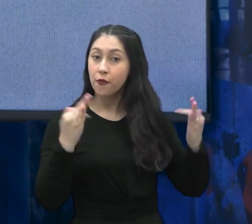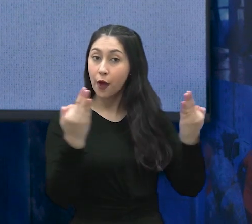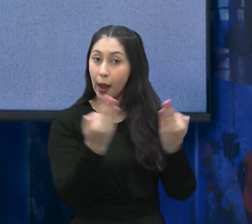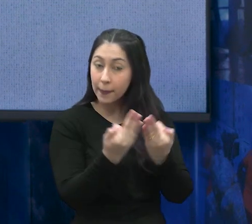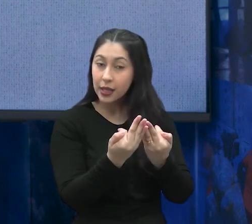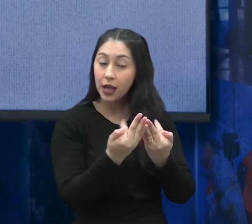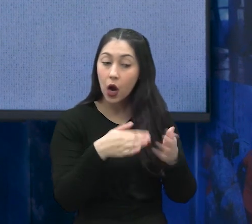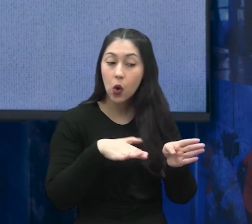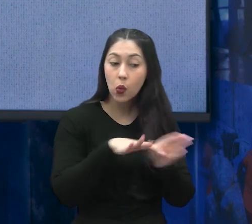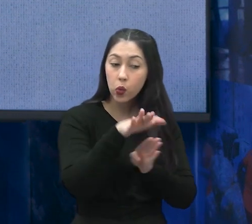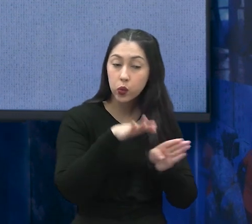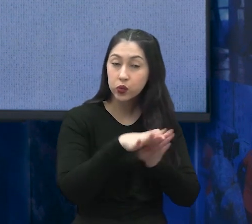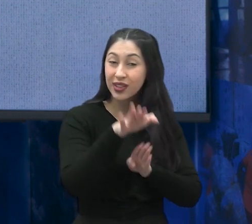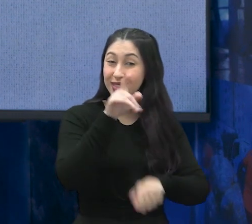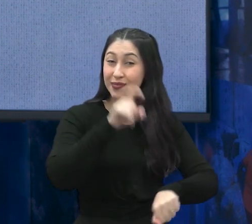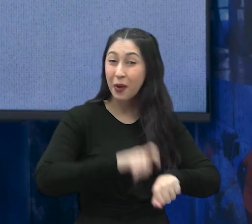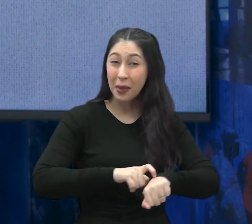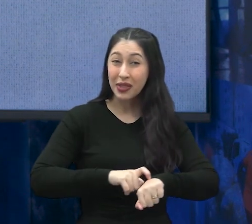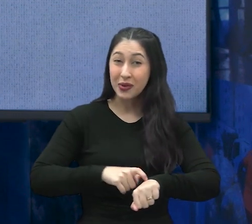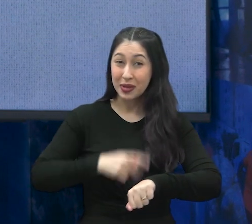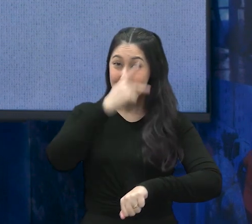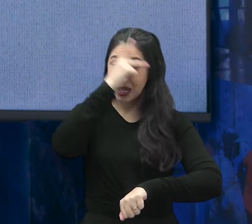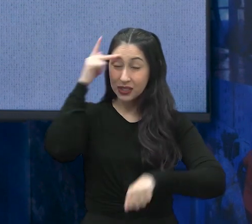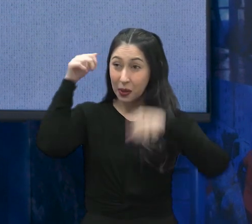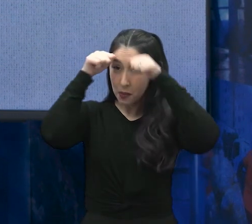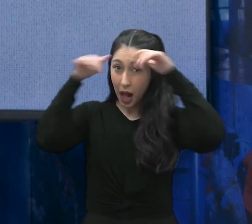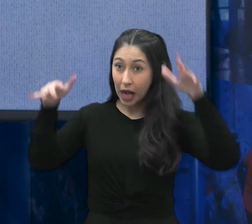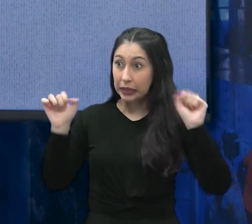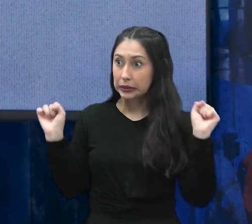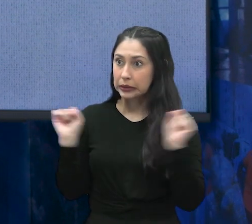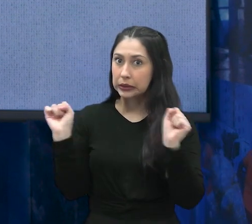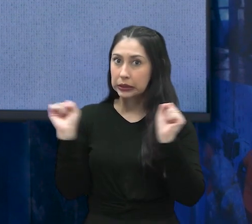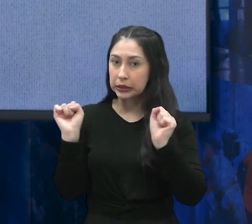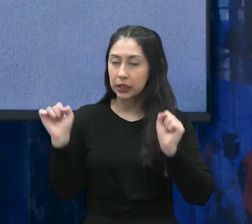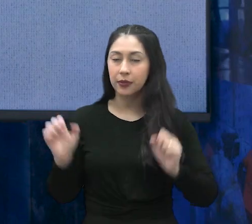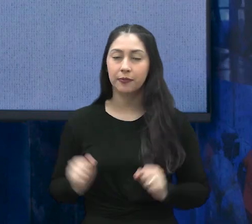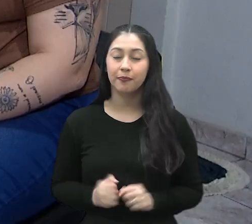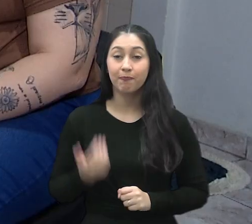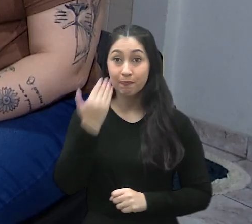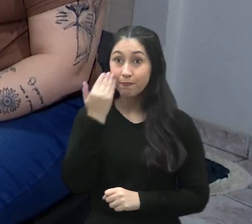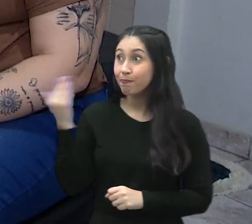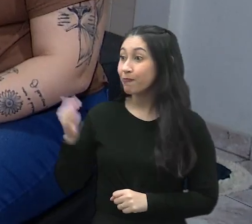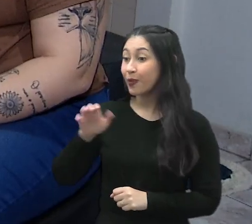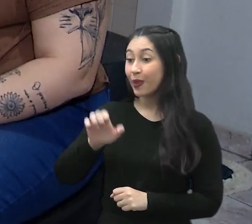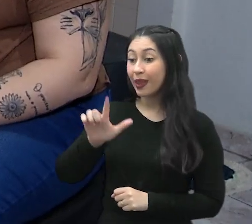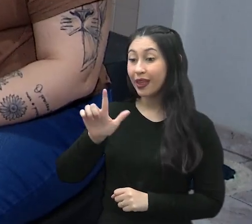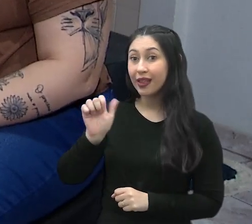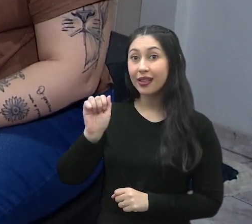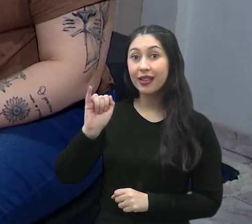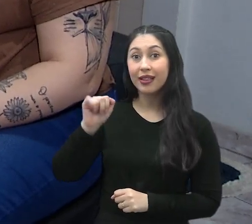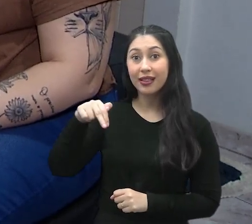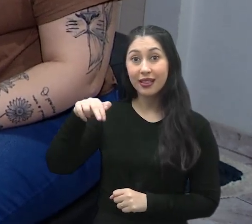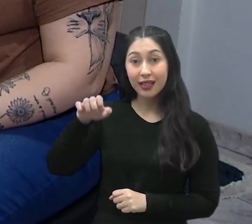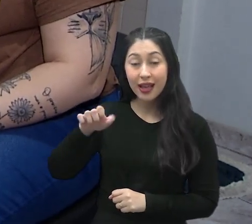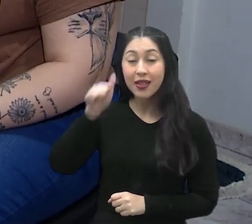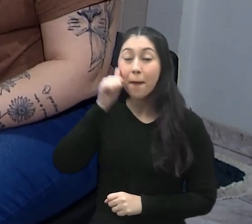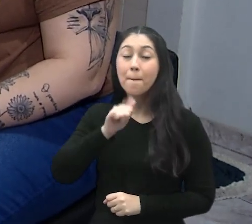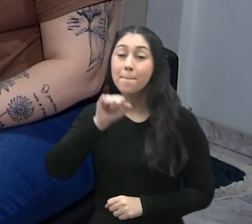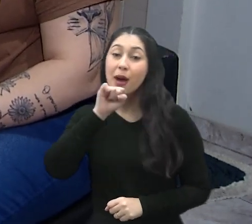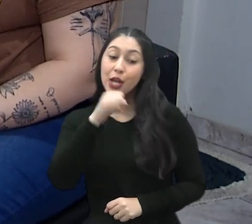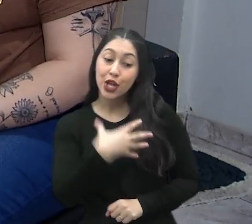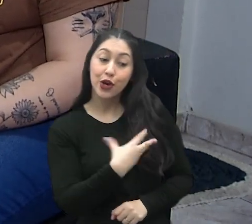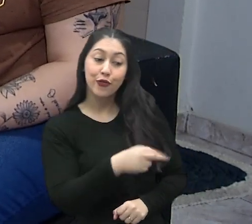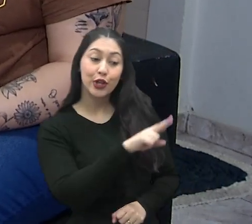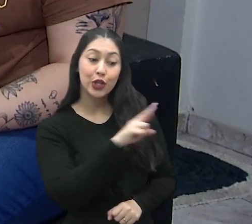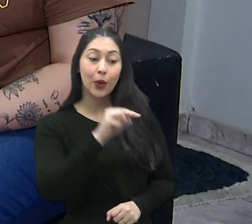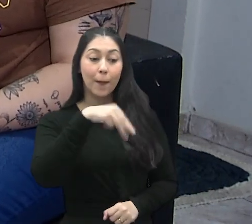ajudar os familiares com orientações em momentos de crise das pessoas com TEA. Elaine é mãe do Miguel, um menino de 12